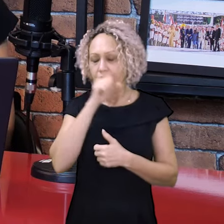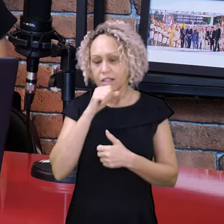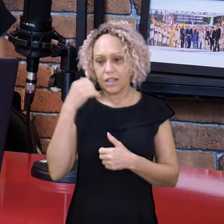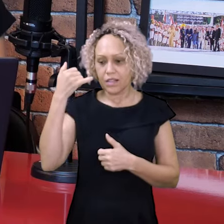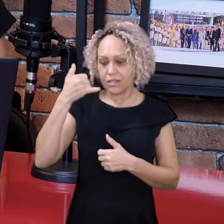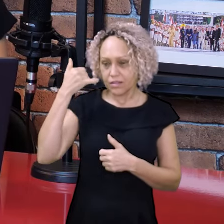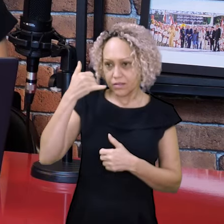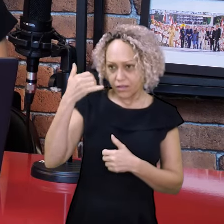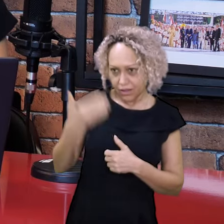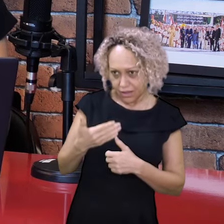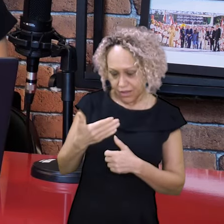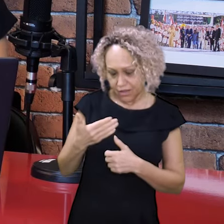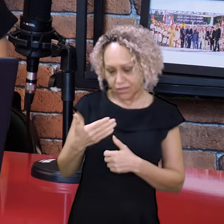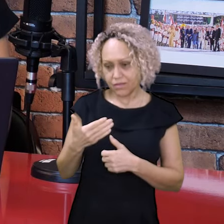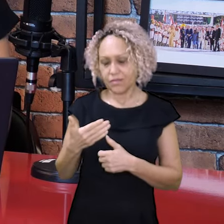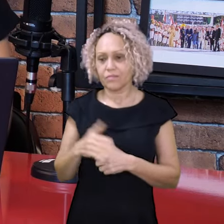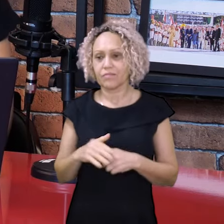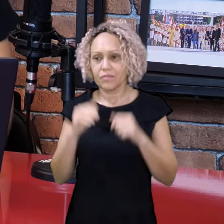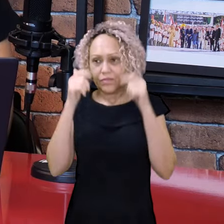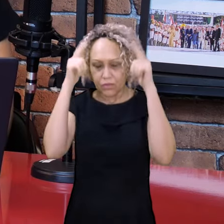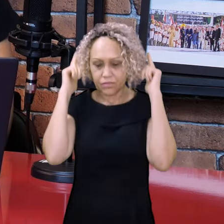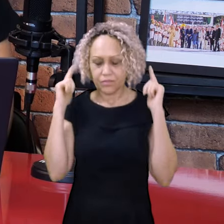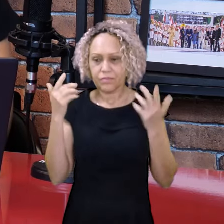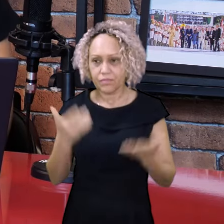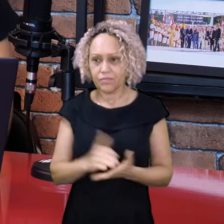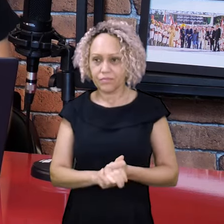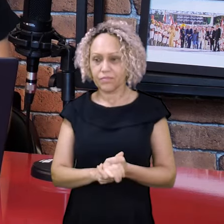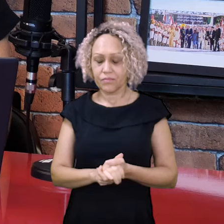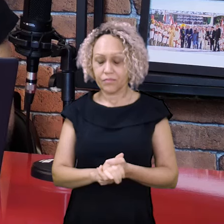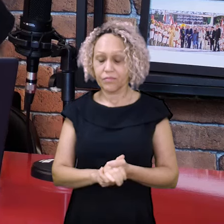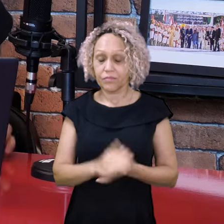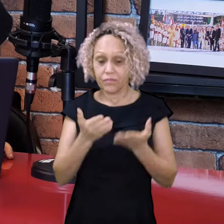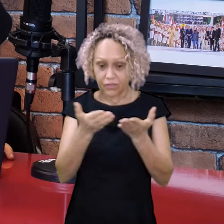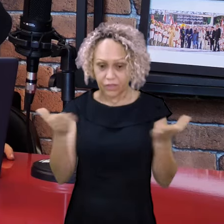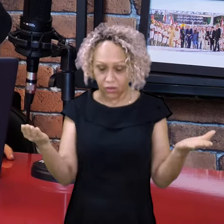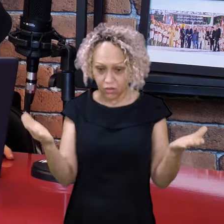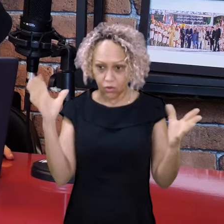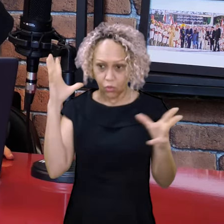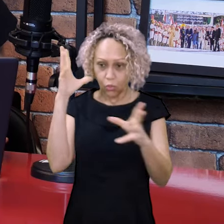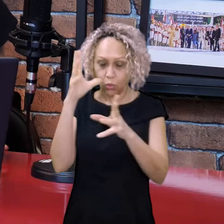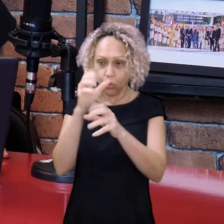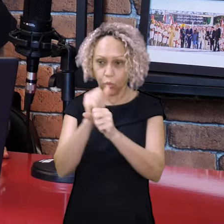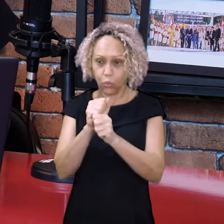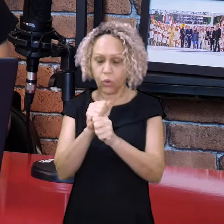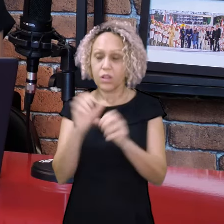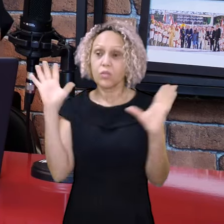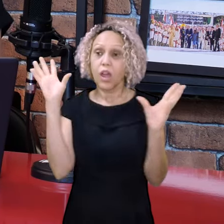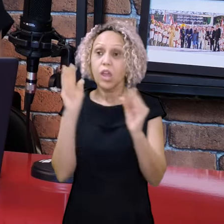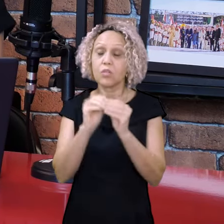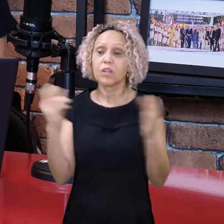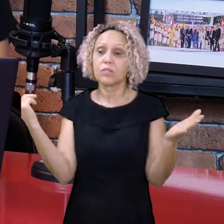esquerdo. Os meus cabelos são bem curtinhos e esse é o meu sinal em libras. Dito isso, você fica agora com um resumo do